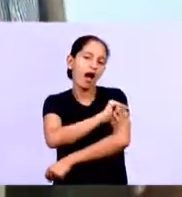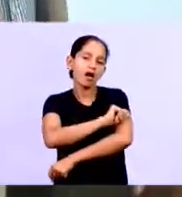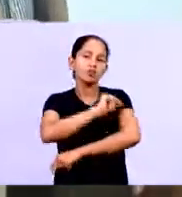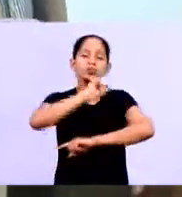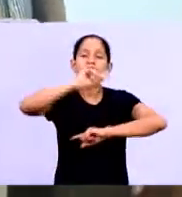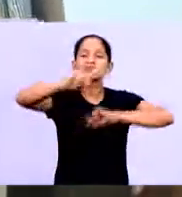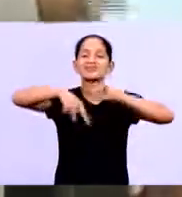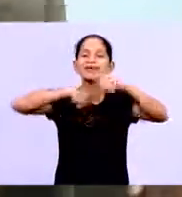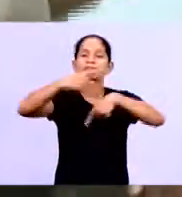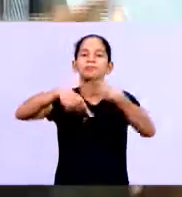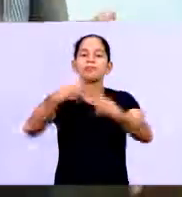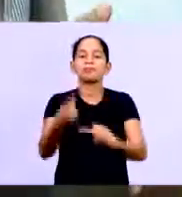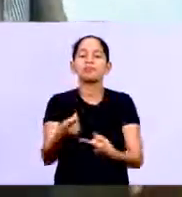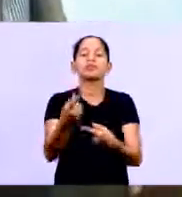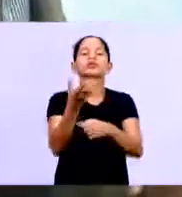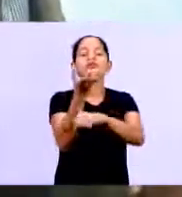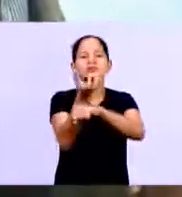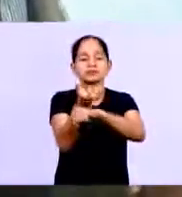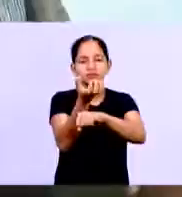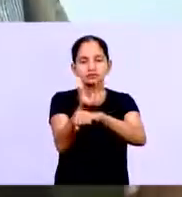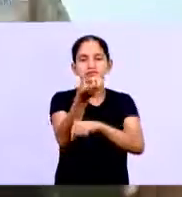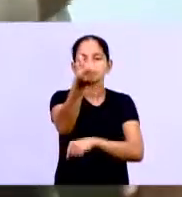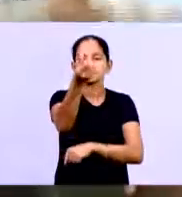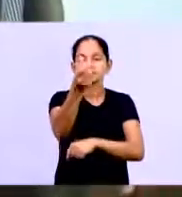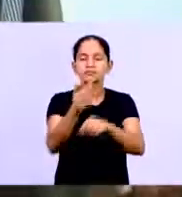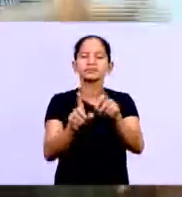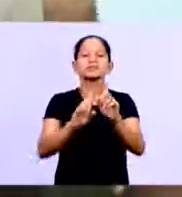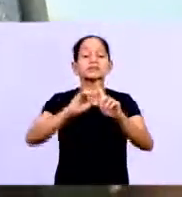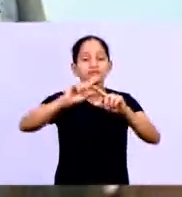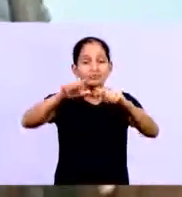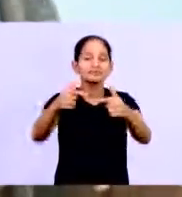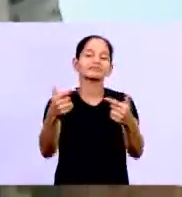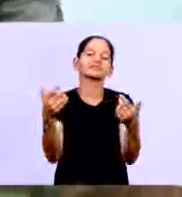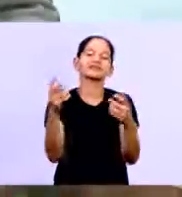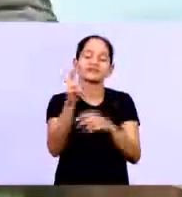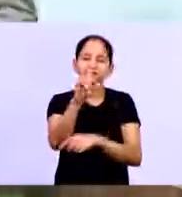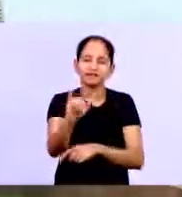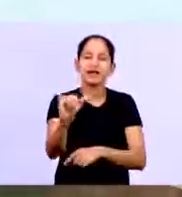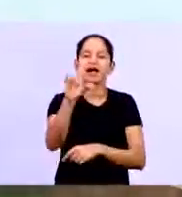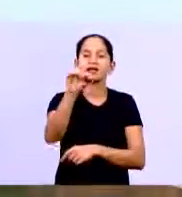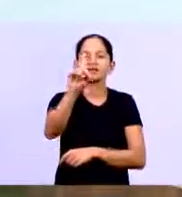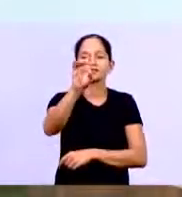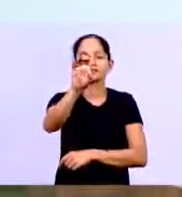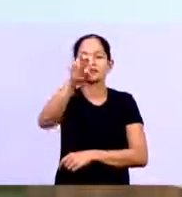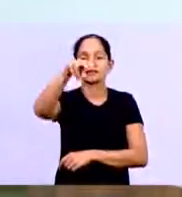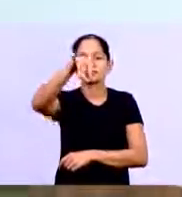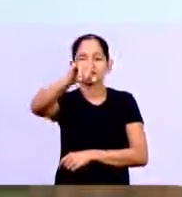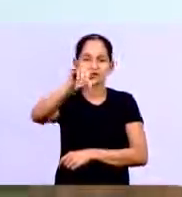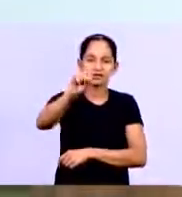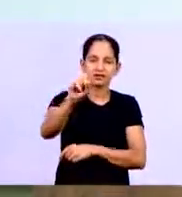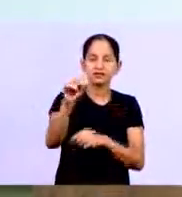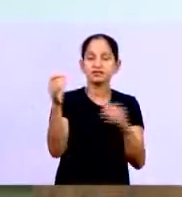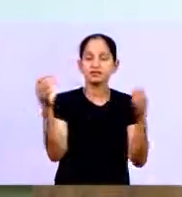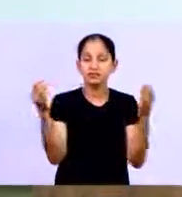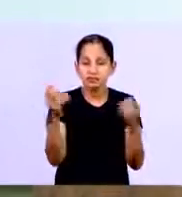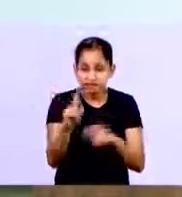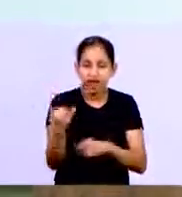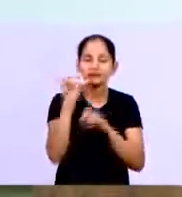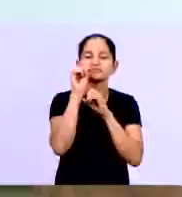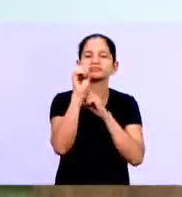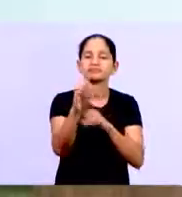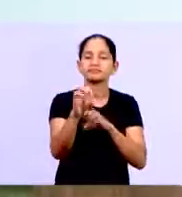né, no próximo semestre com a nossa coordenadora, a professora Denise, que deve estar nos assistindo nesse momento, e ela